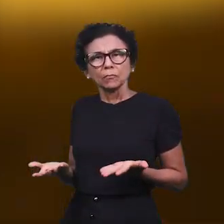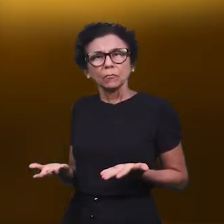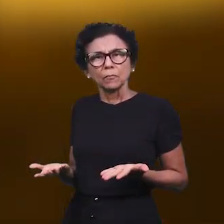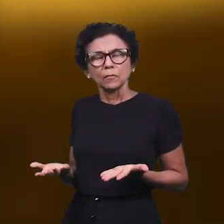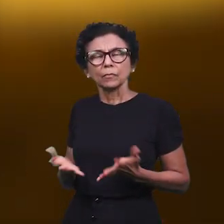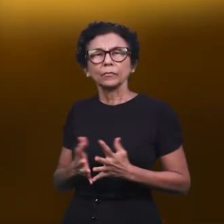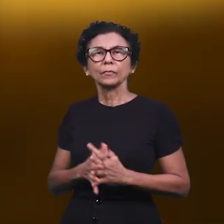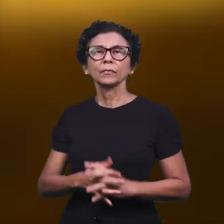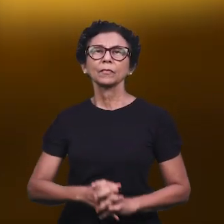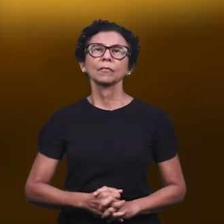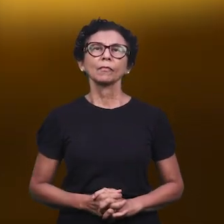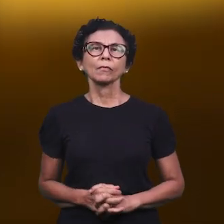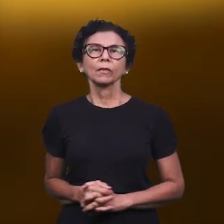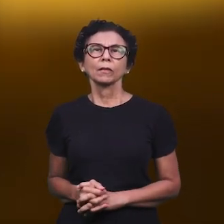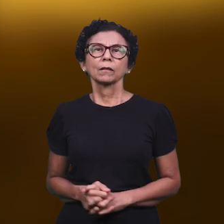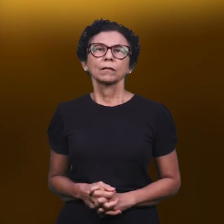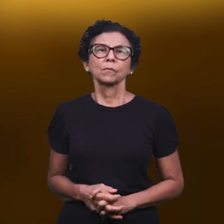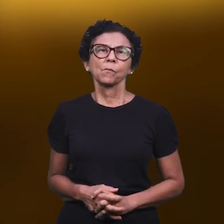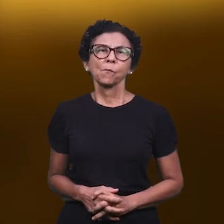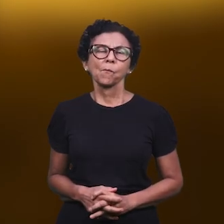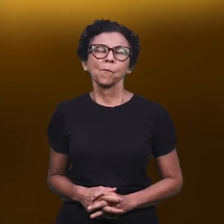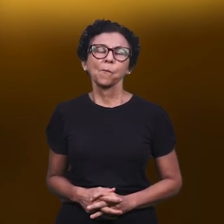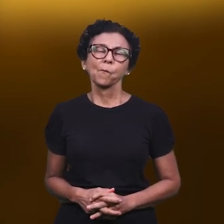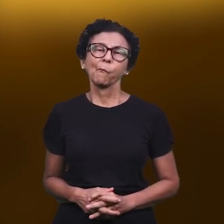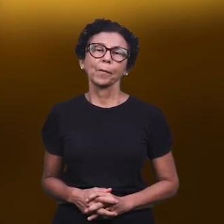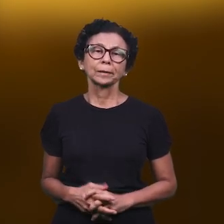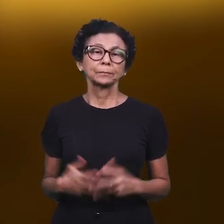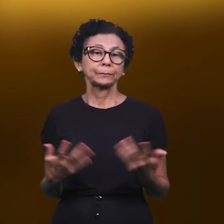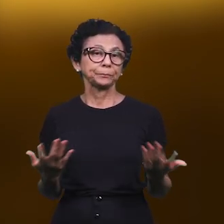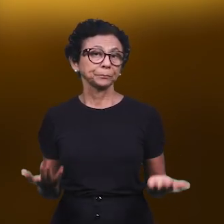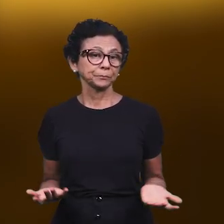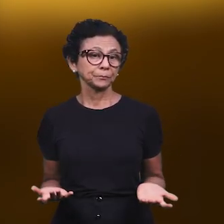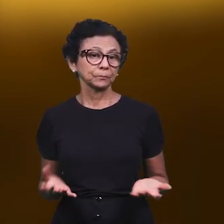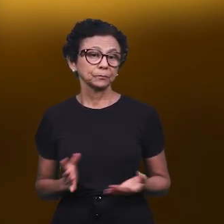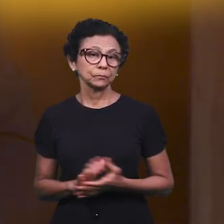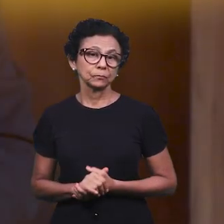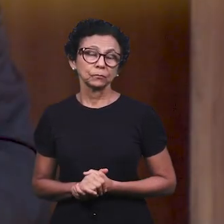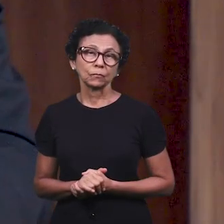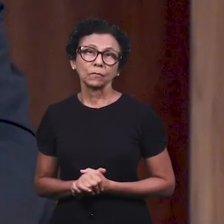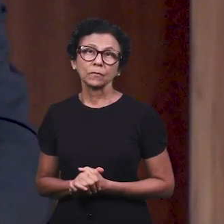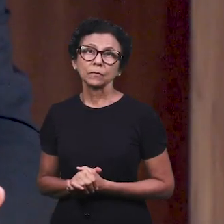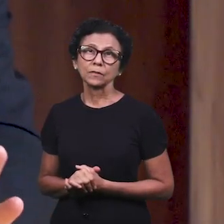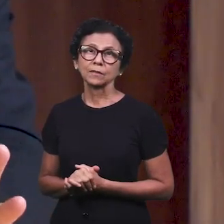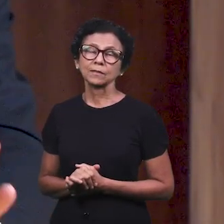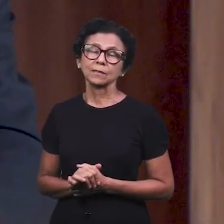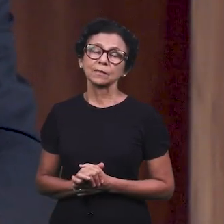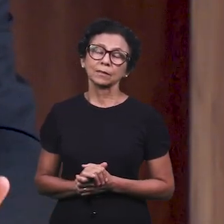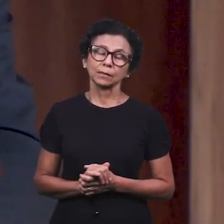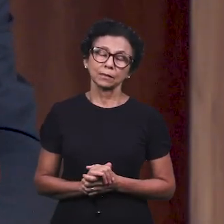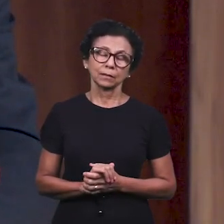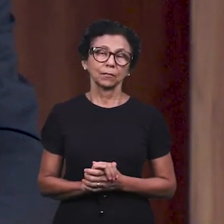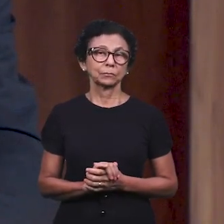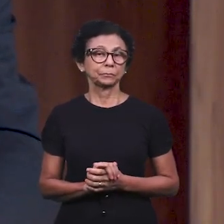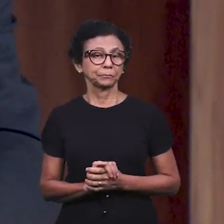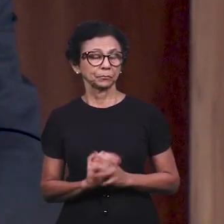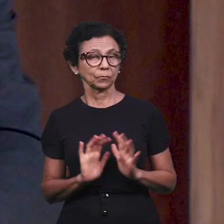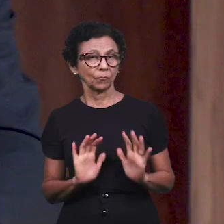texto. Um dia eles serão nossos juízes. Então, a gente pode começar falando desse lado espiritual. Olha,